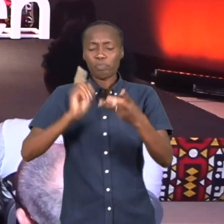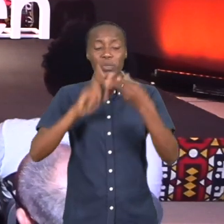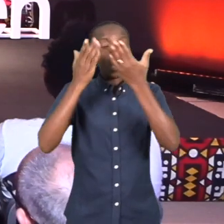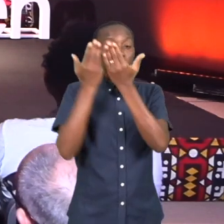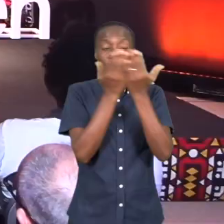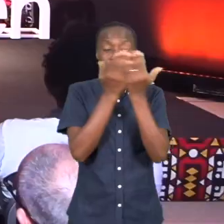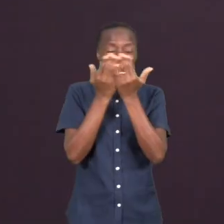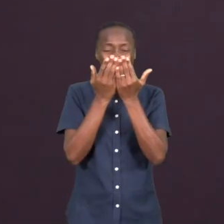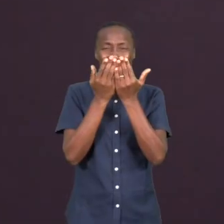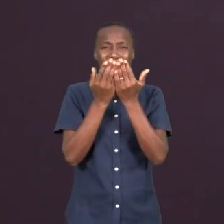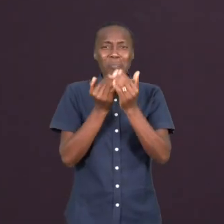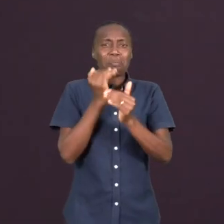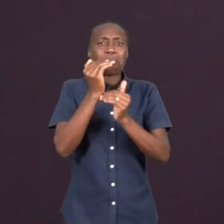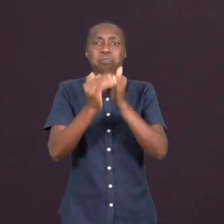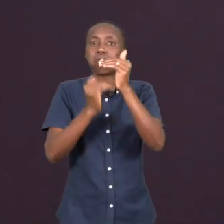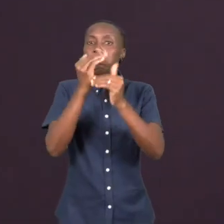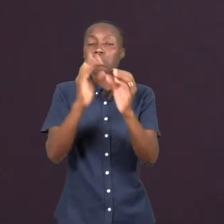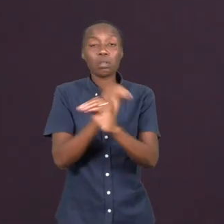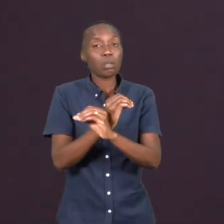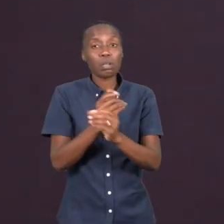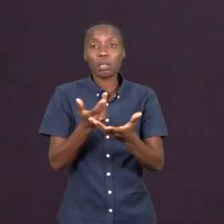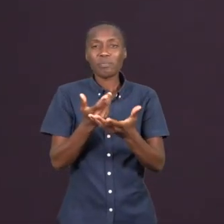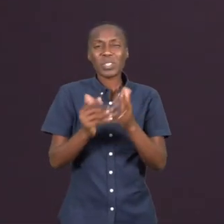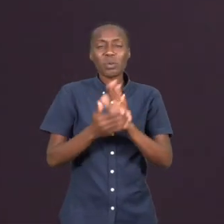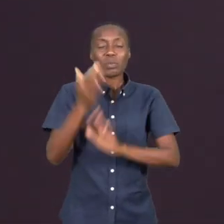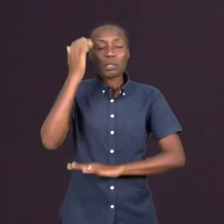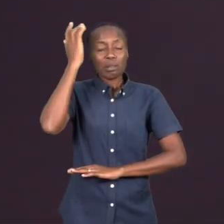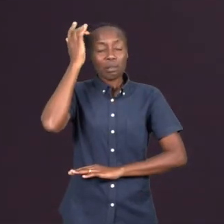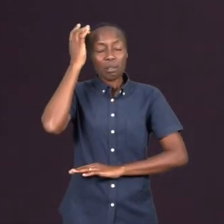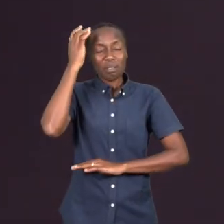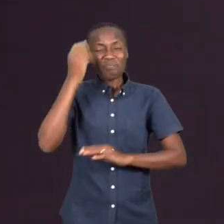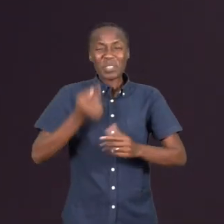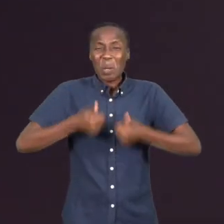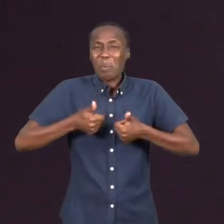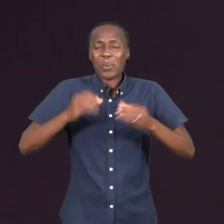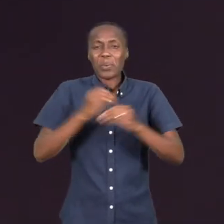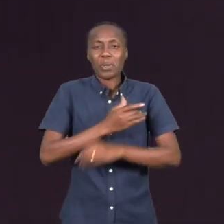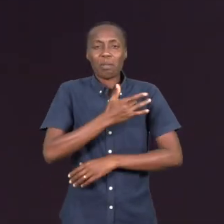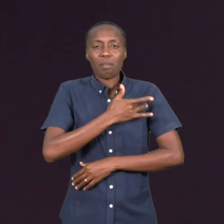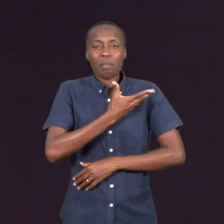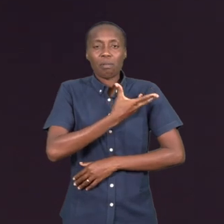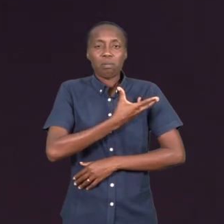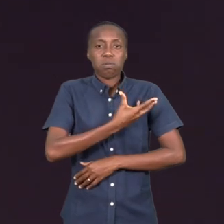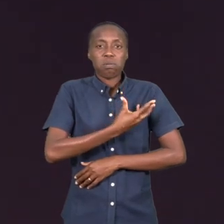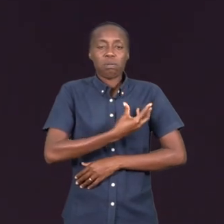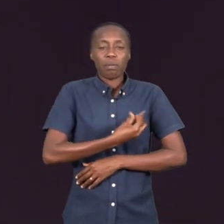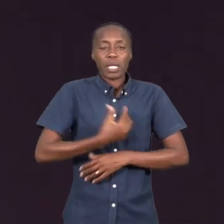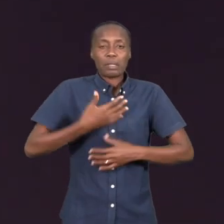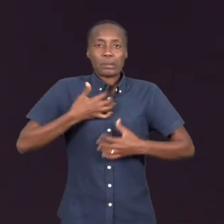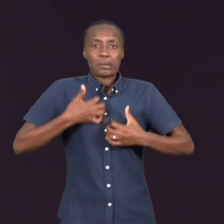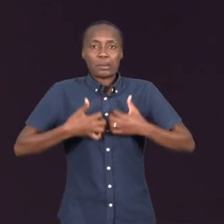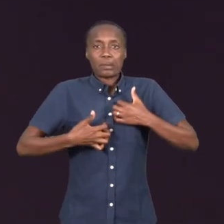significativamente. Desenvolvi sérios problemas emocionais. Ansiedade, depressão